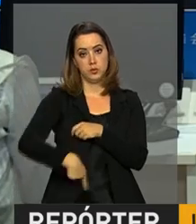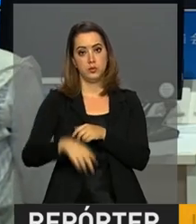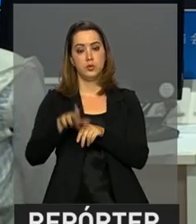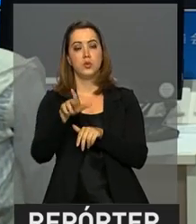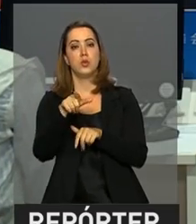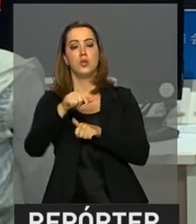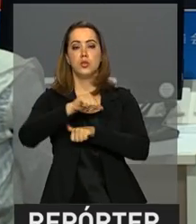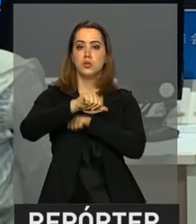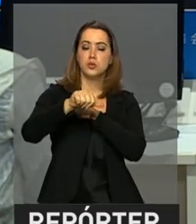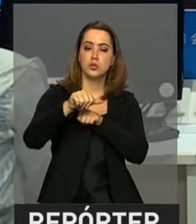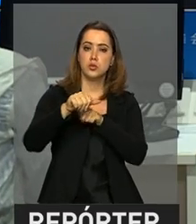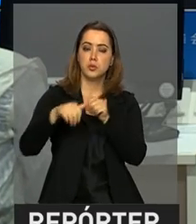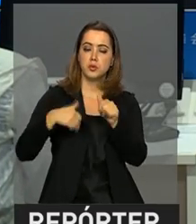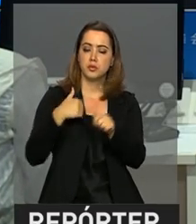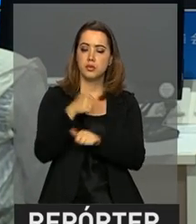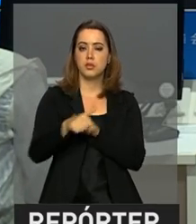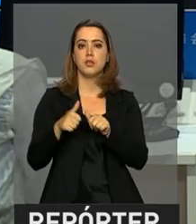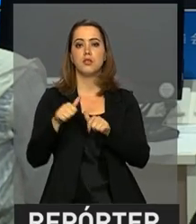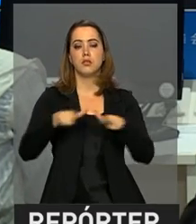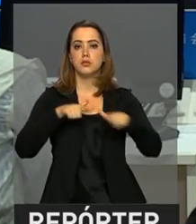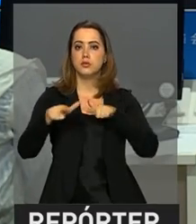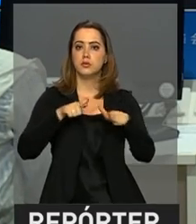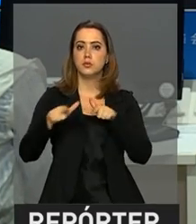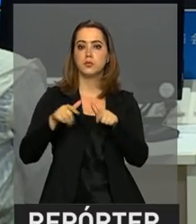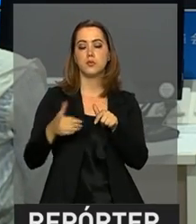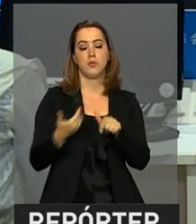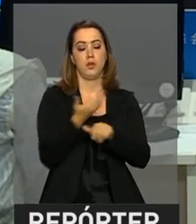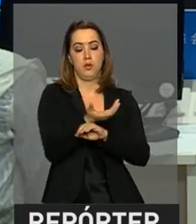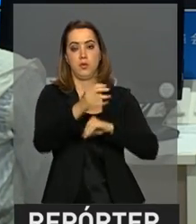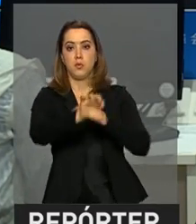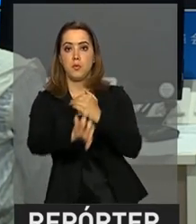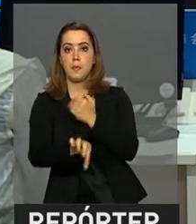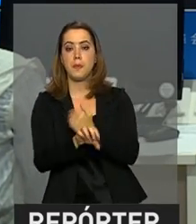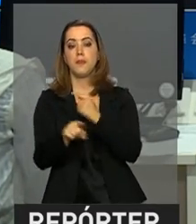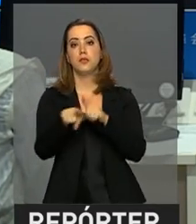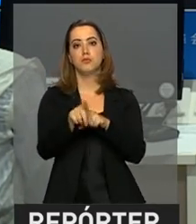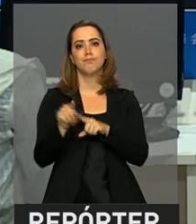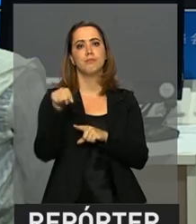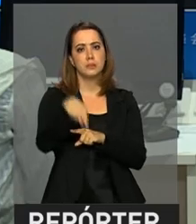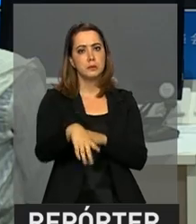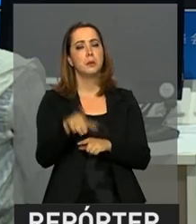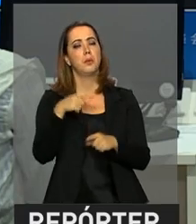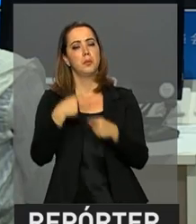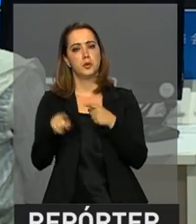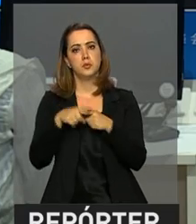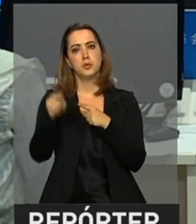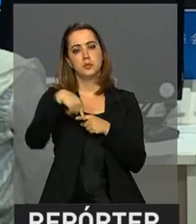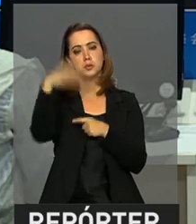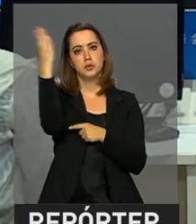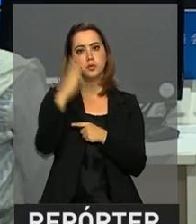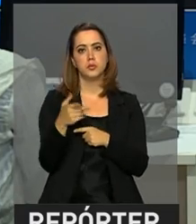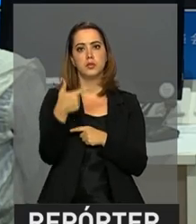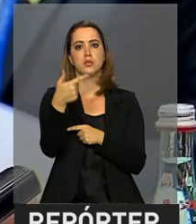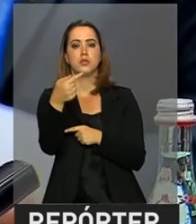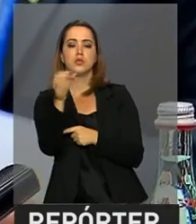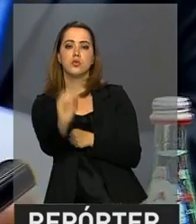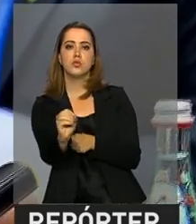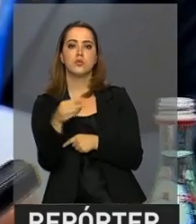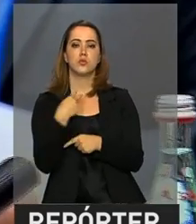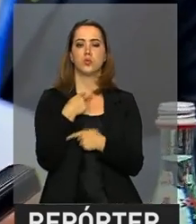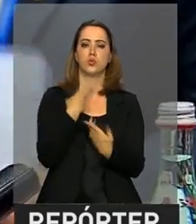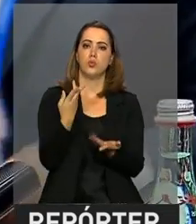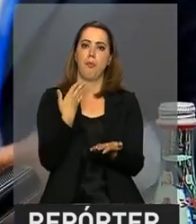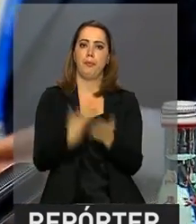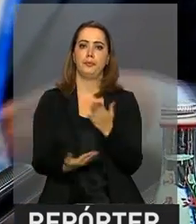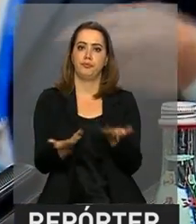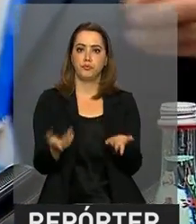sustentável. Segundo ele, o tema é dos mais caros ao Brasil e nessa área o G20 não pode falhar. No último